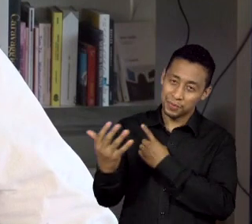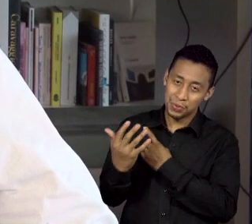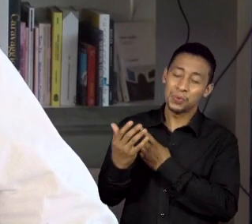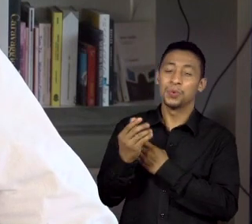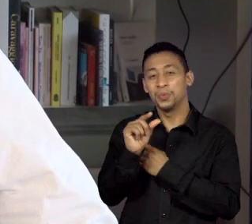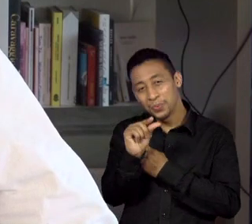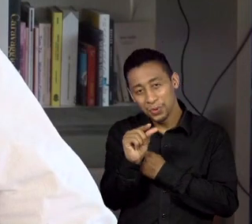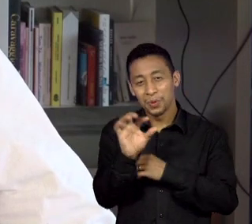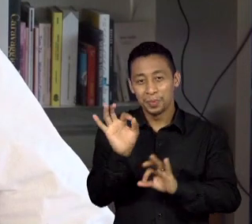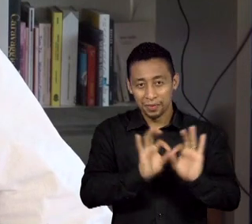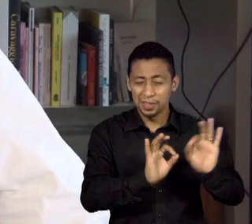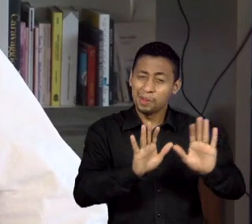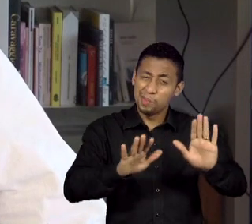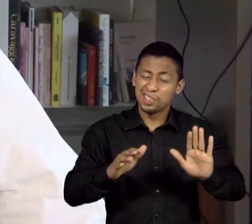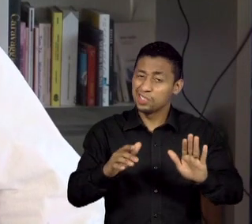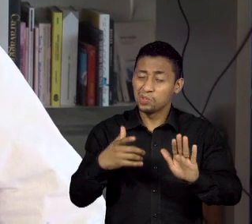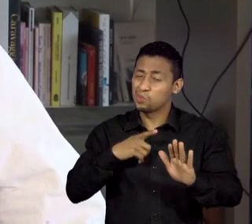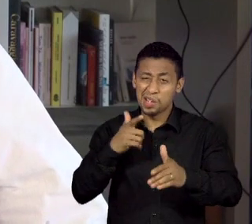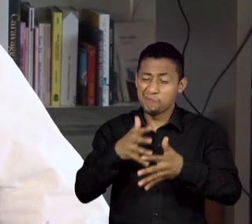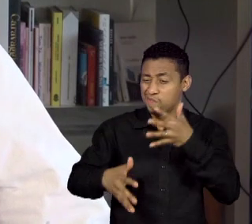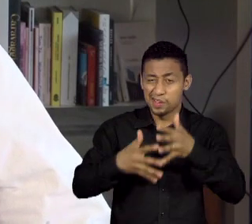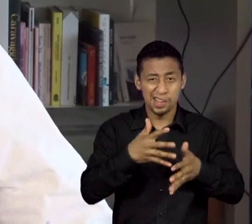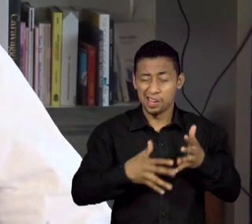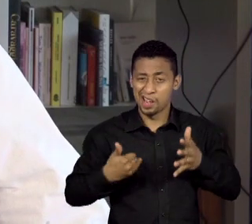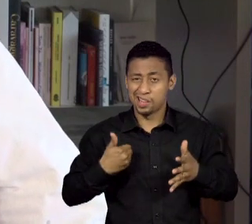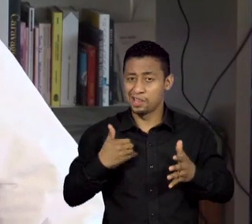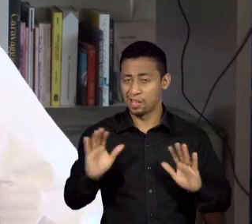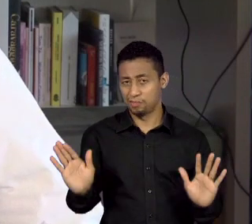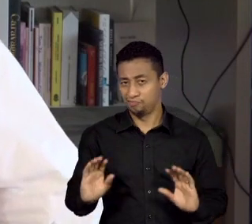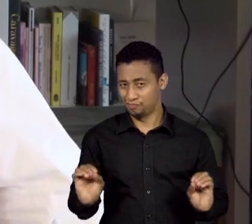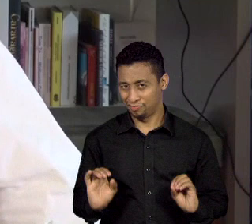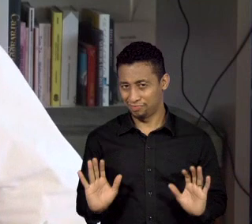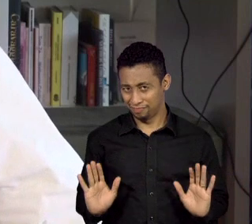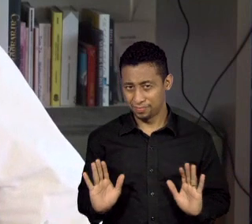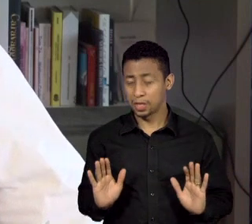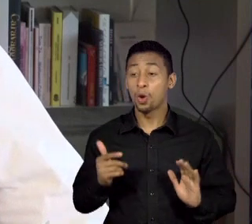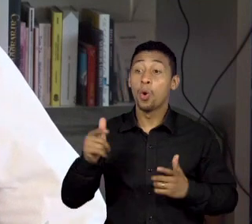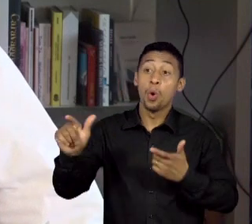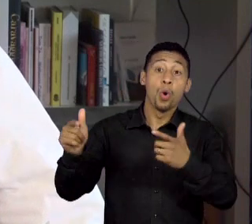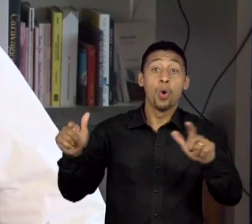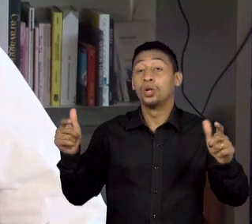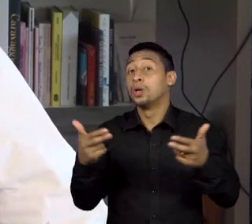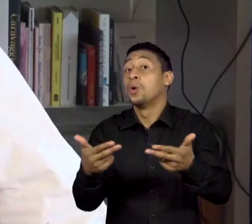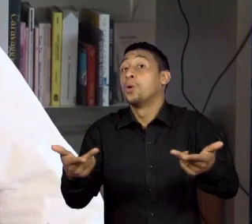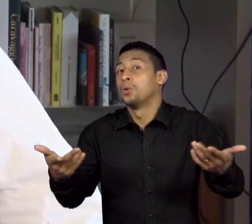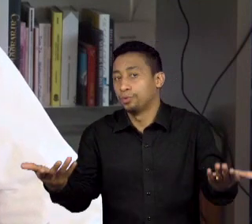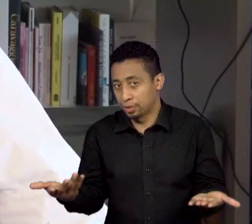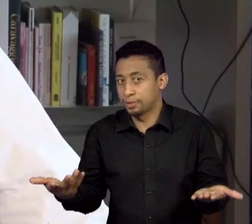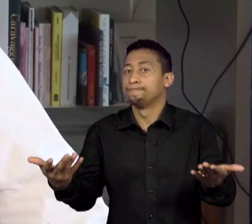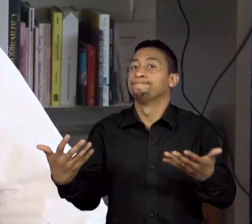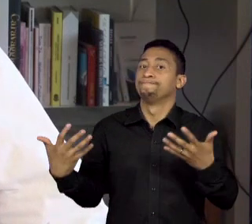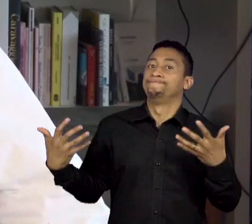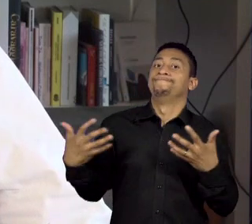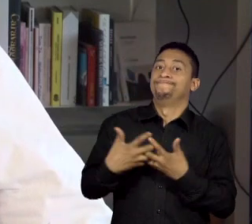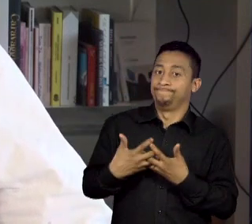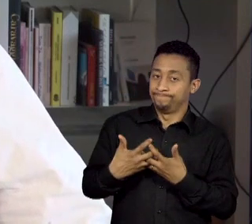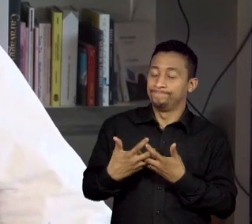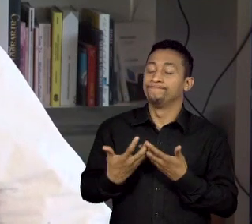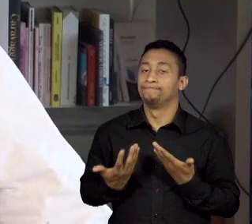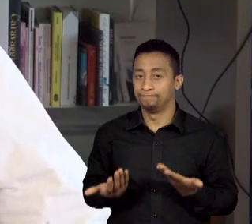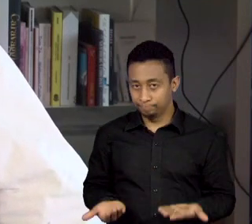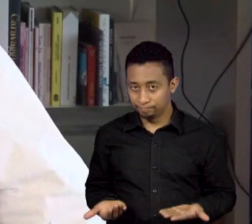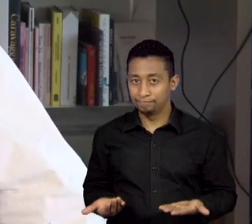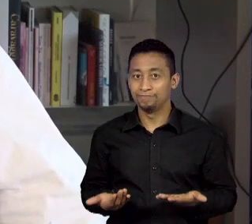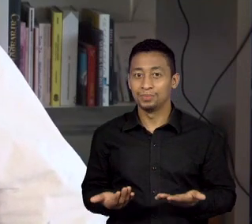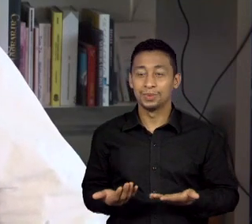relação, não, a questão da idade propriamente, não. Eu acho que outras questões eram bem mais presentes, né? Que